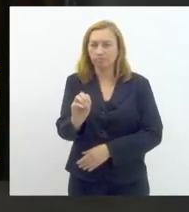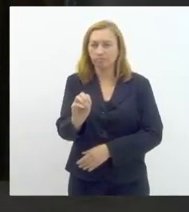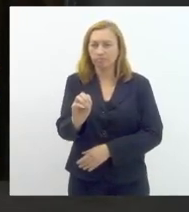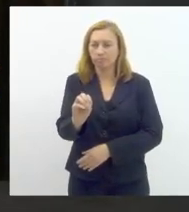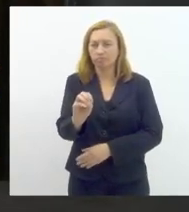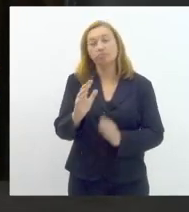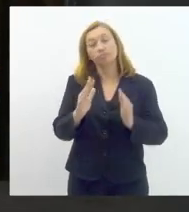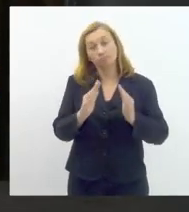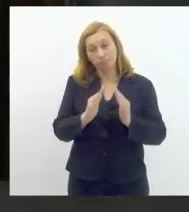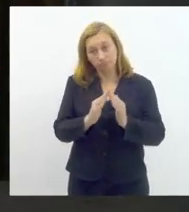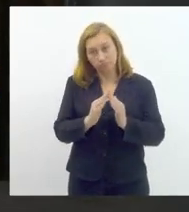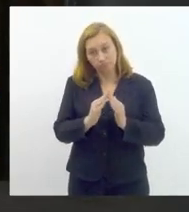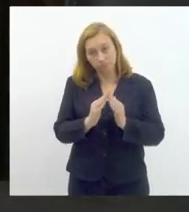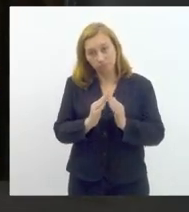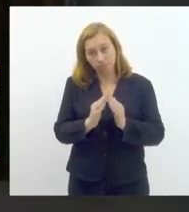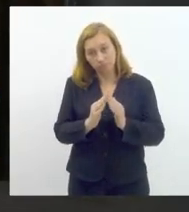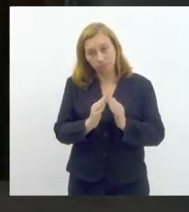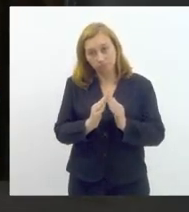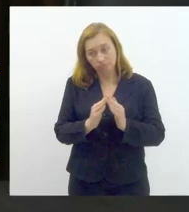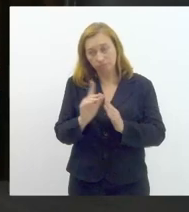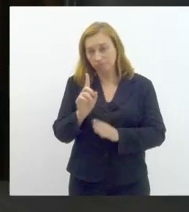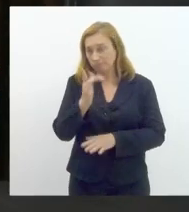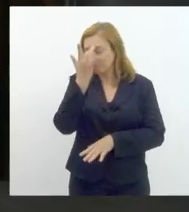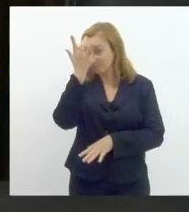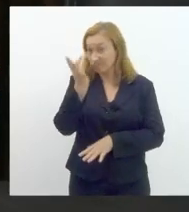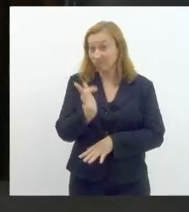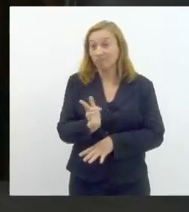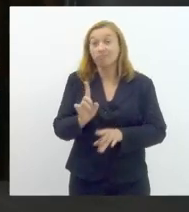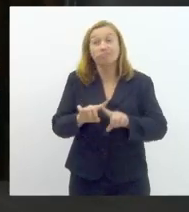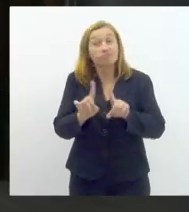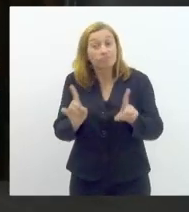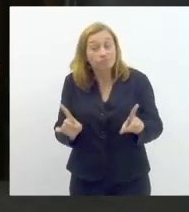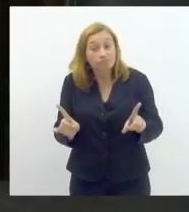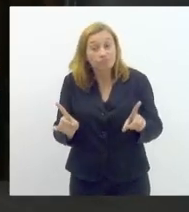Numa casa que não é fácil. Mas